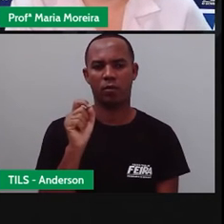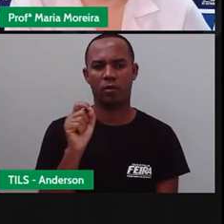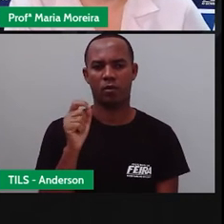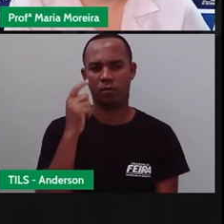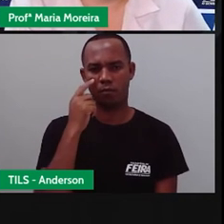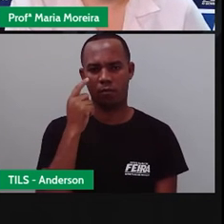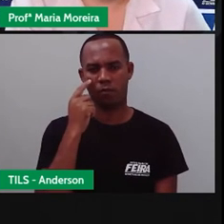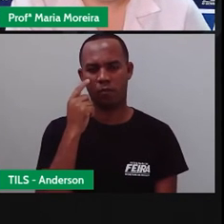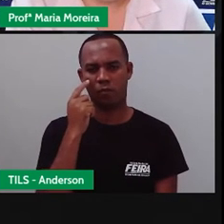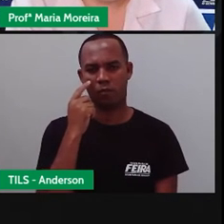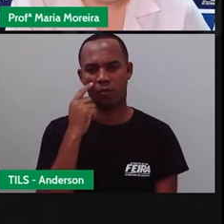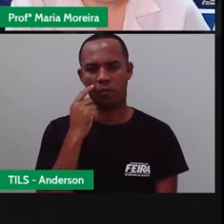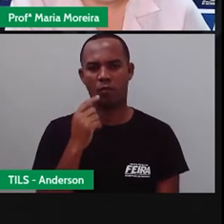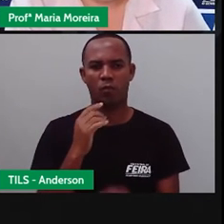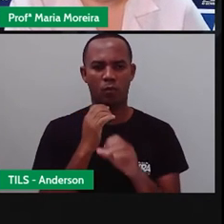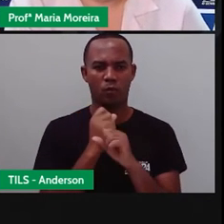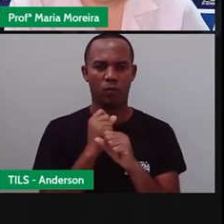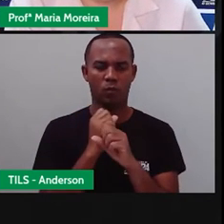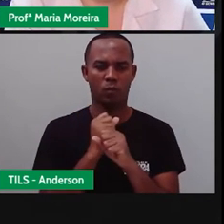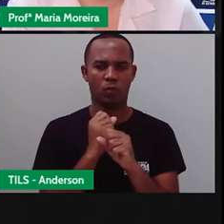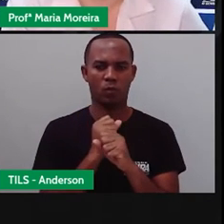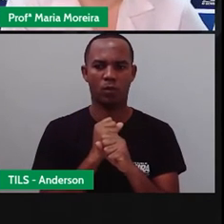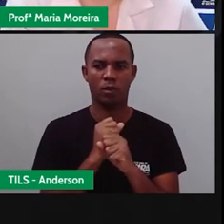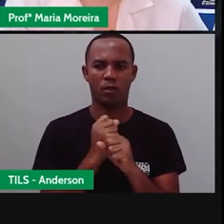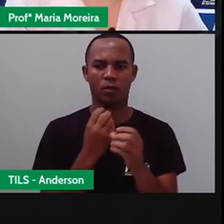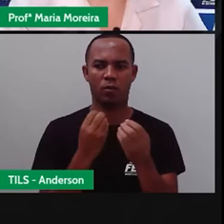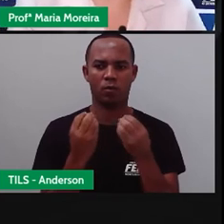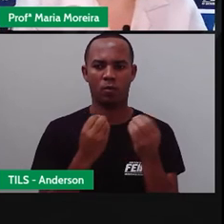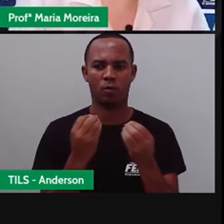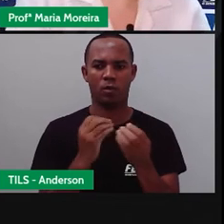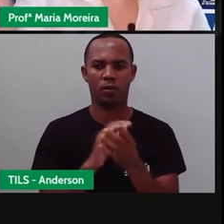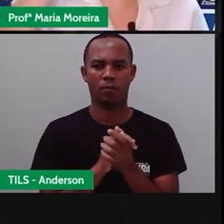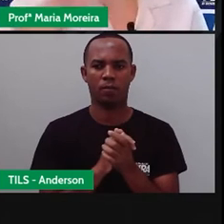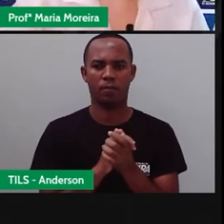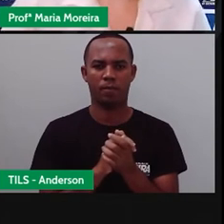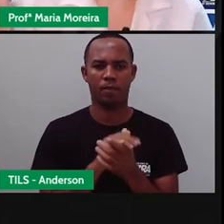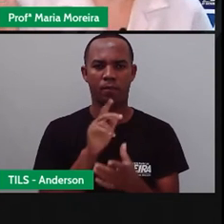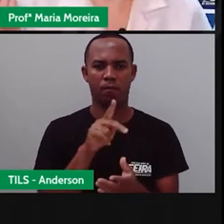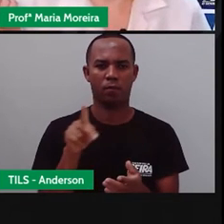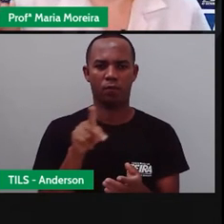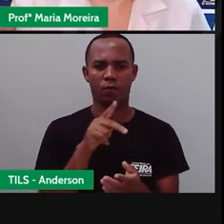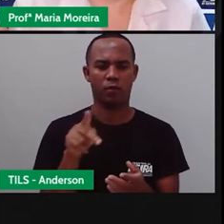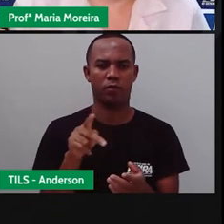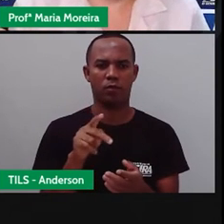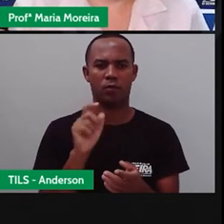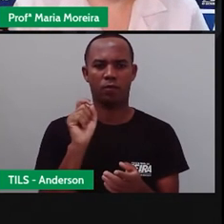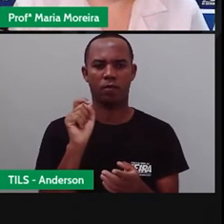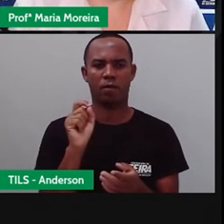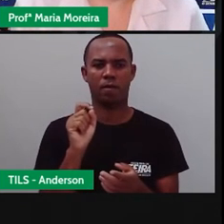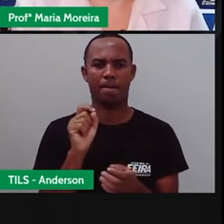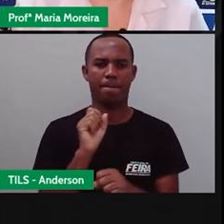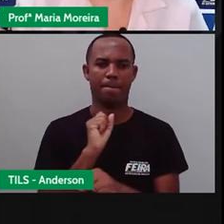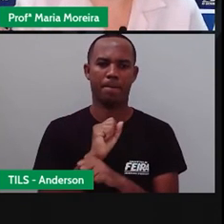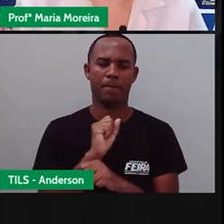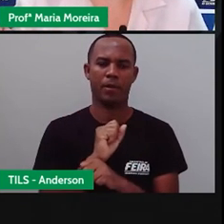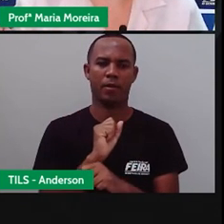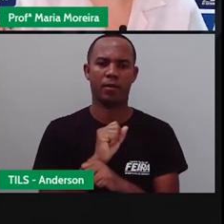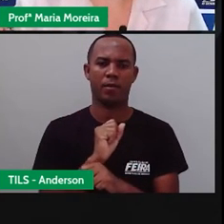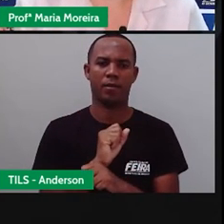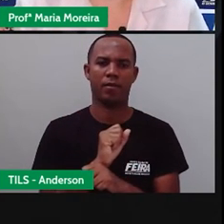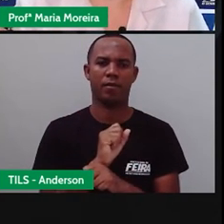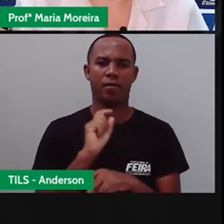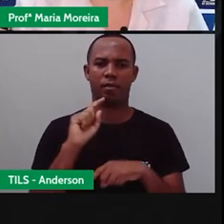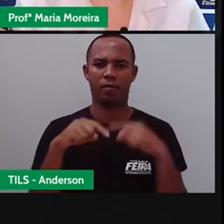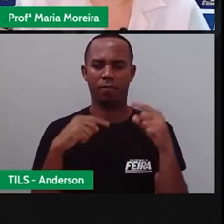Vamos resolver essas continha saque certo nem aprovar aí fazer a mágica acontecer aqui